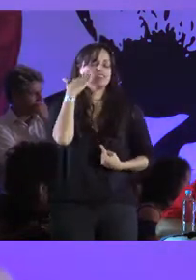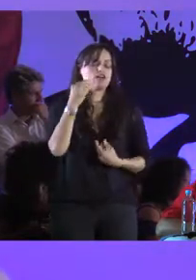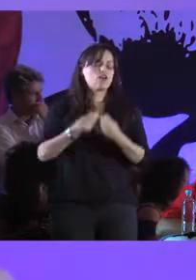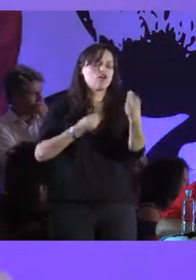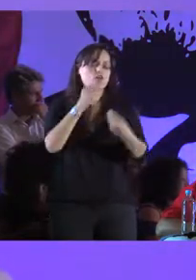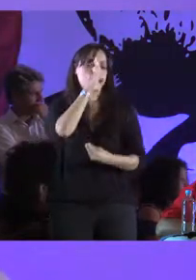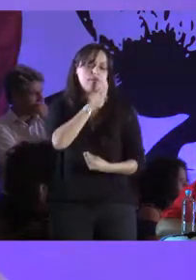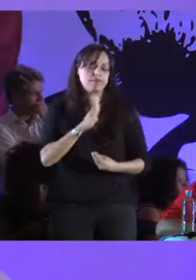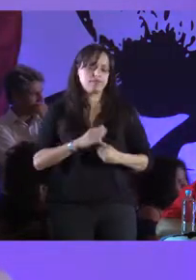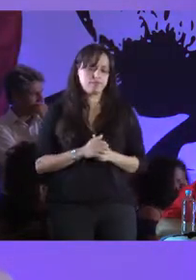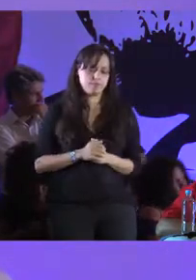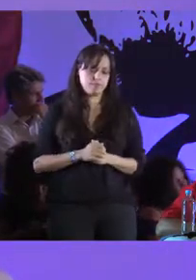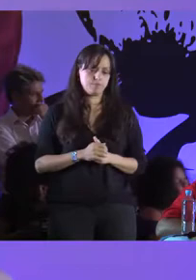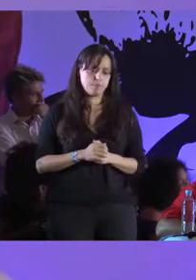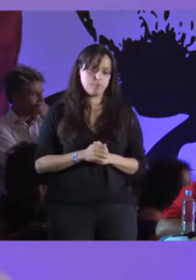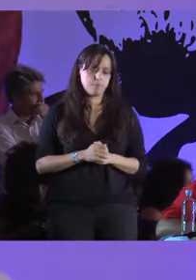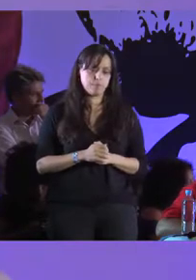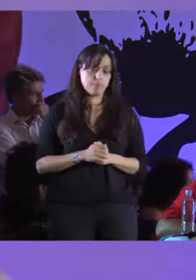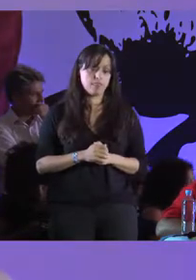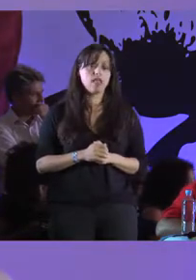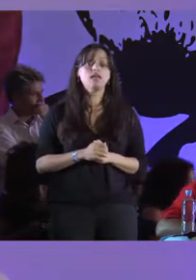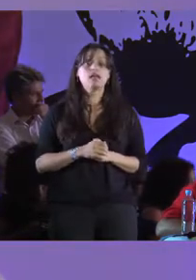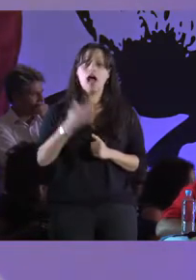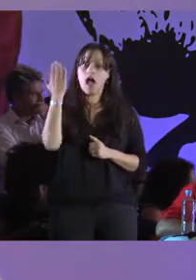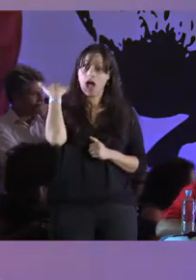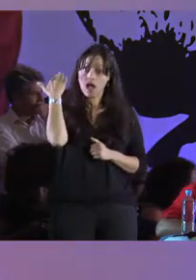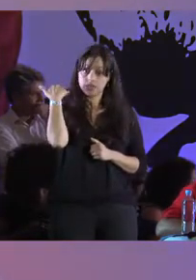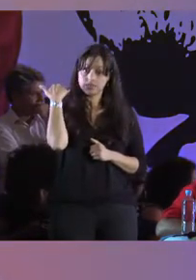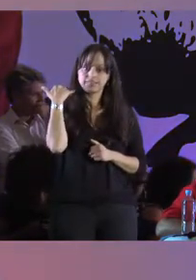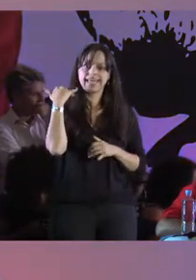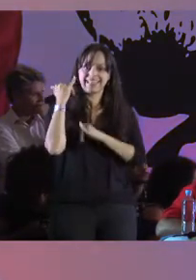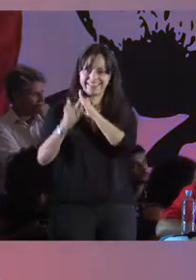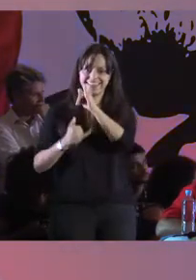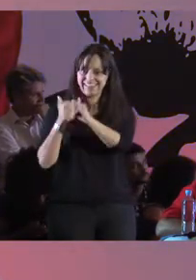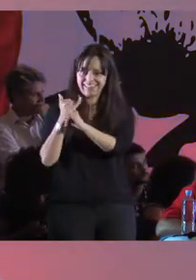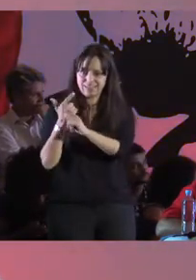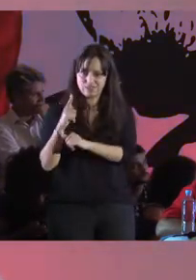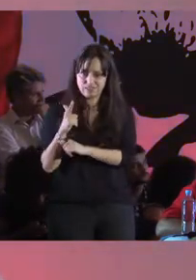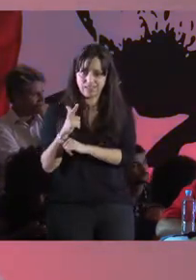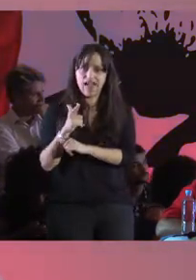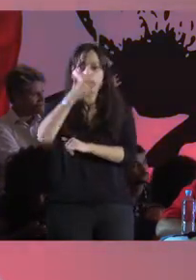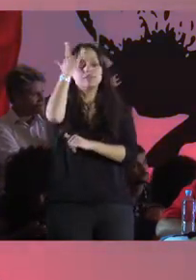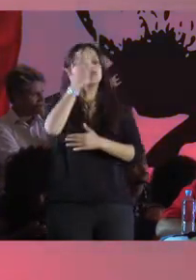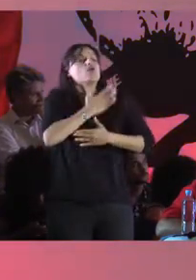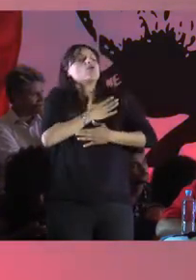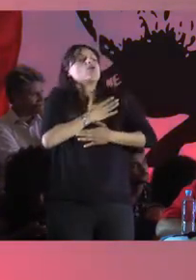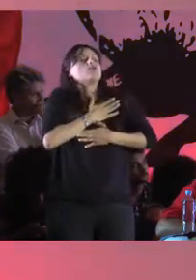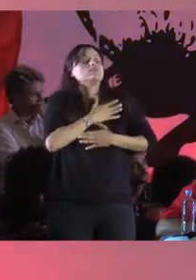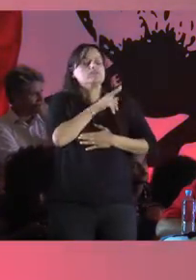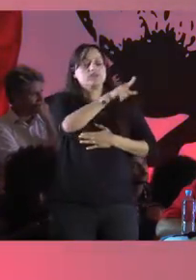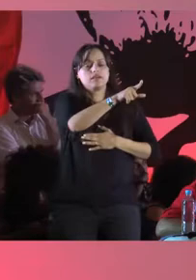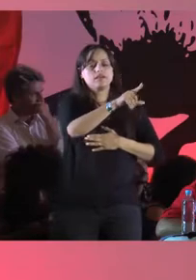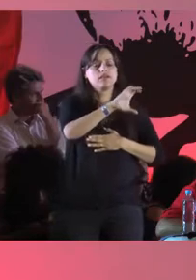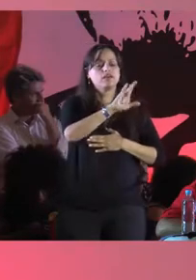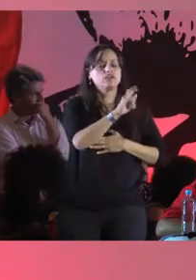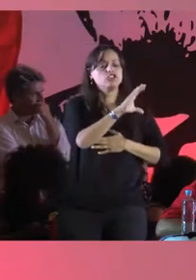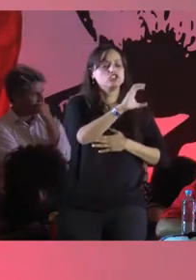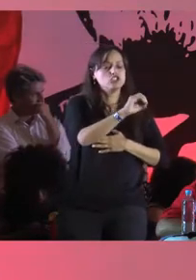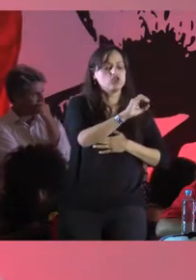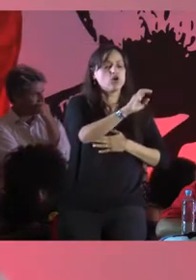só existe uma unanimidade. Antes da internet era o Chico Buarque. Agora, depois da Lava Jato, sou